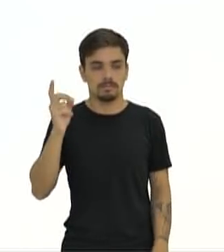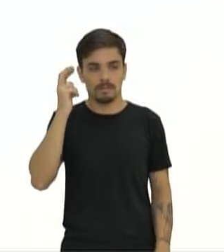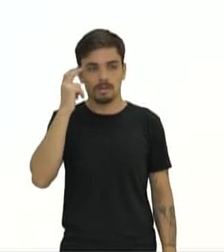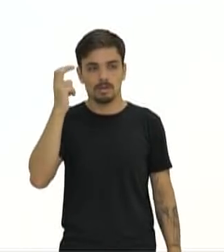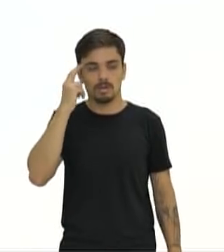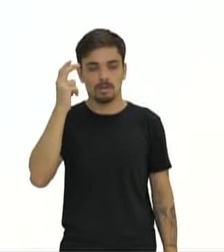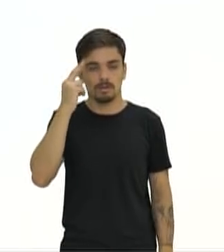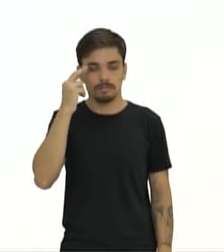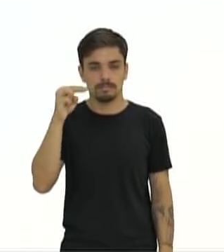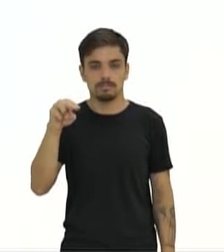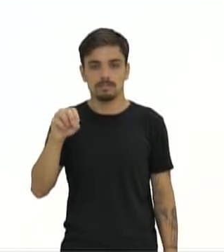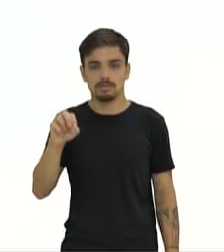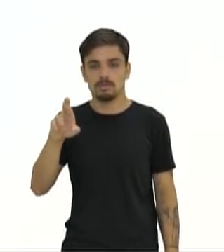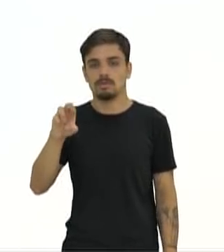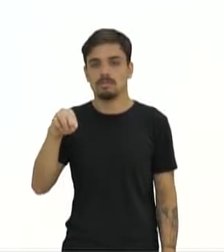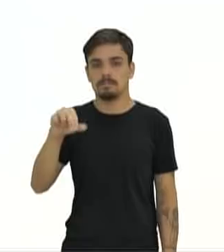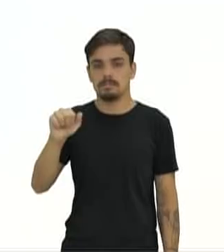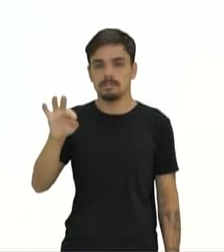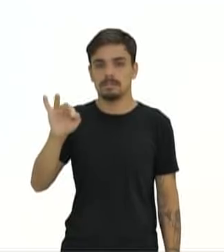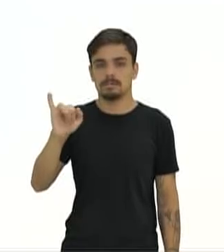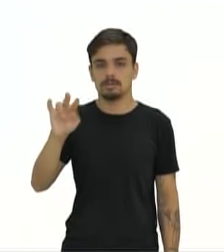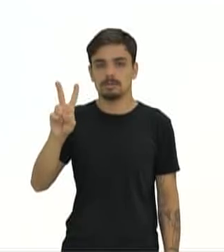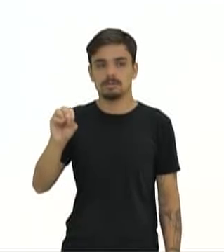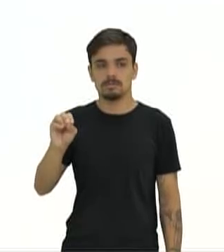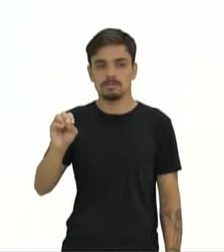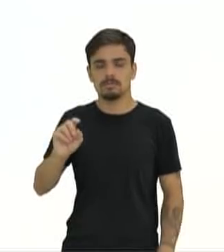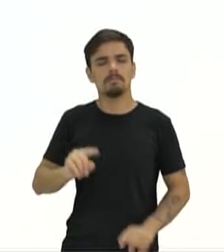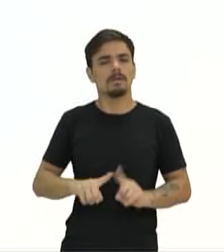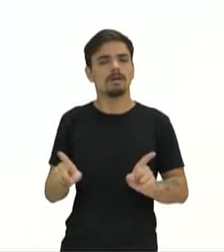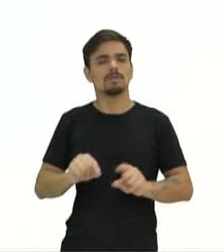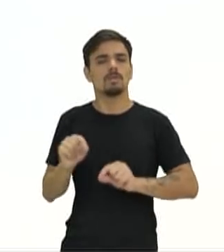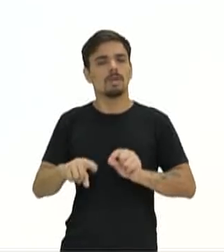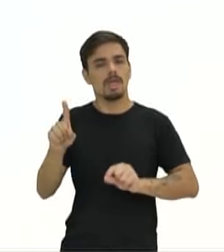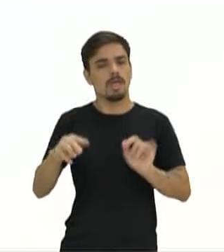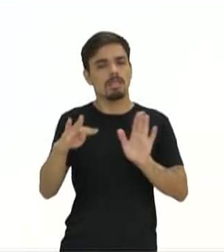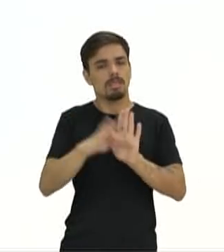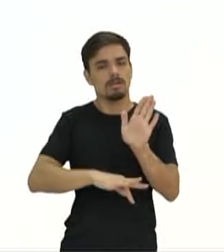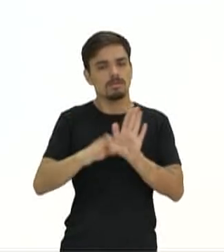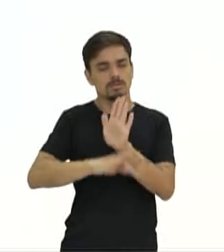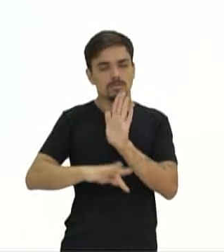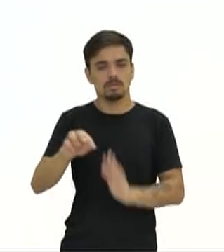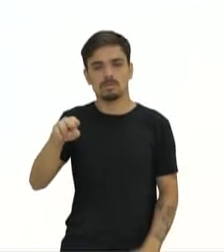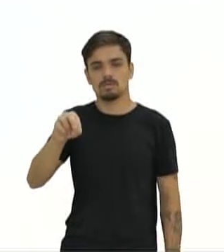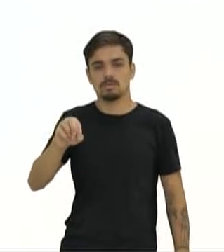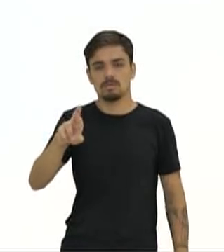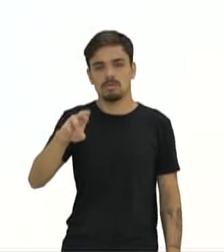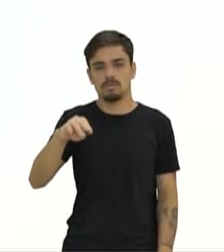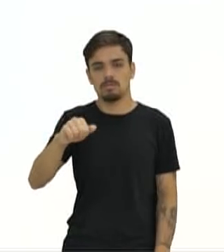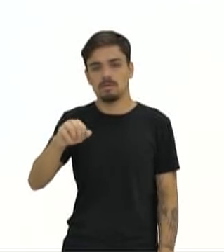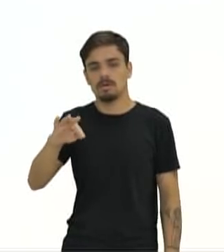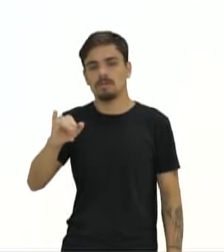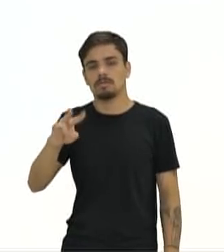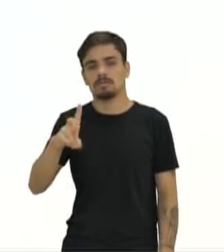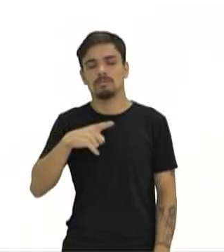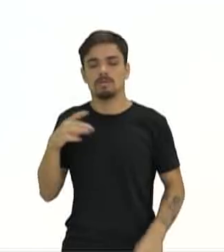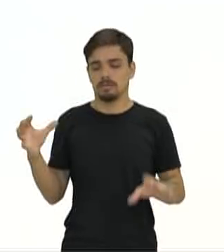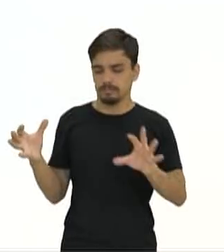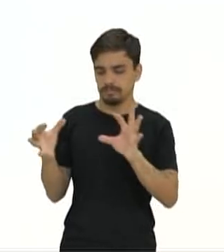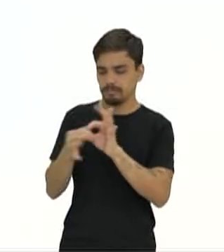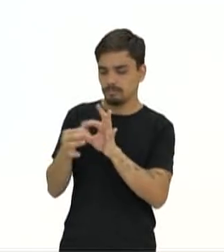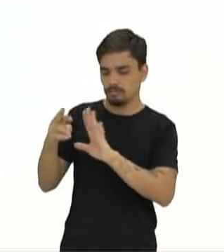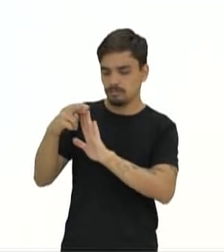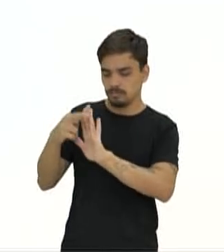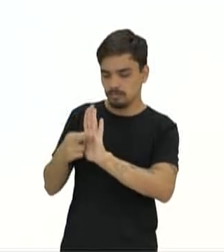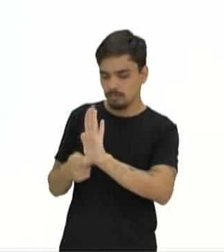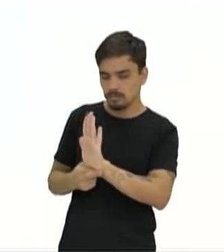Faz parte do texto normativo. Mas o que é um texto normativo? É aquele que integra um conjunto de